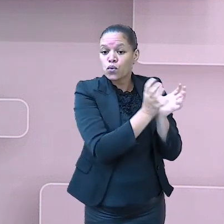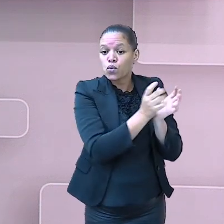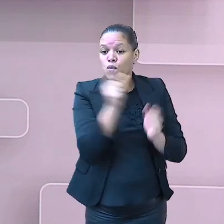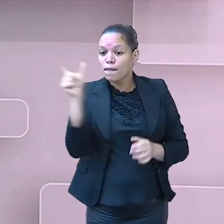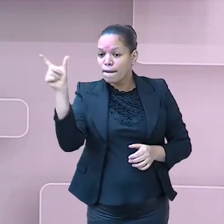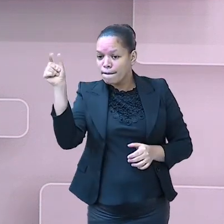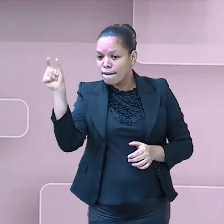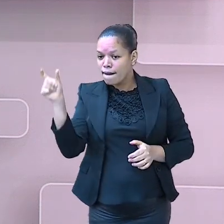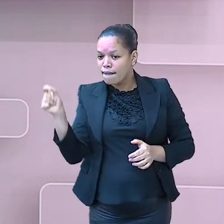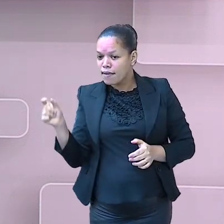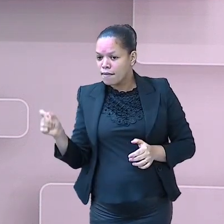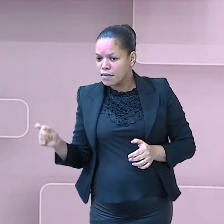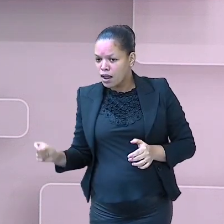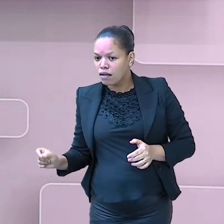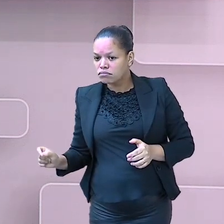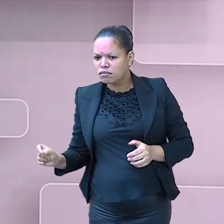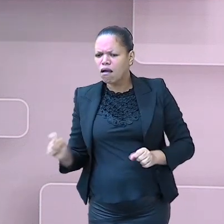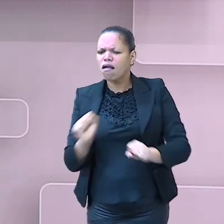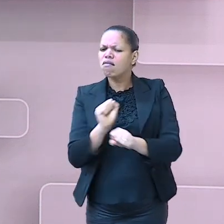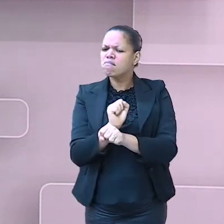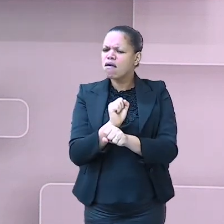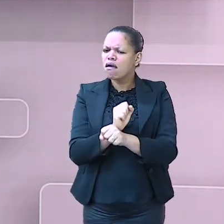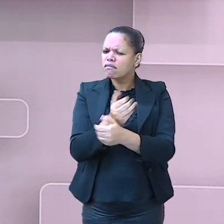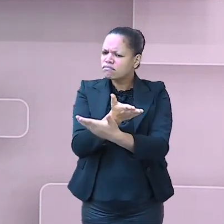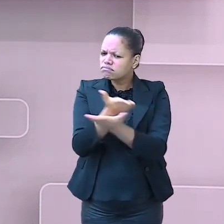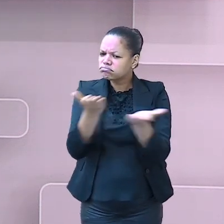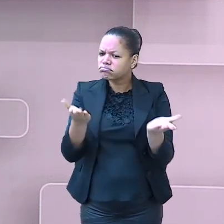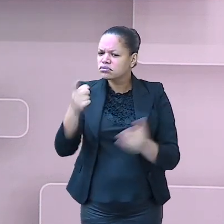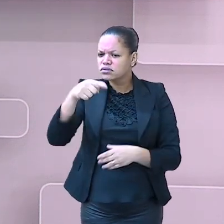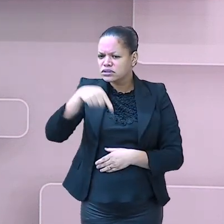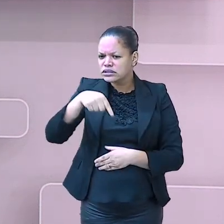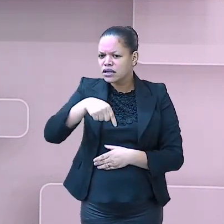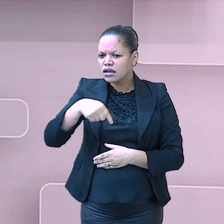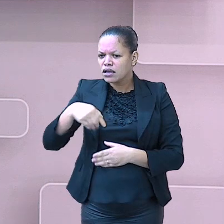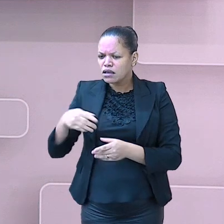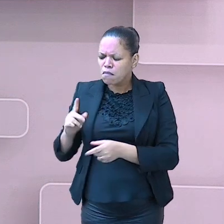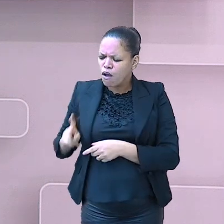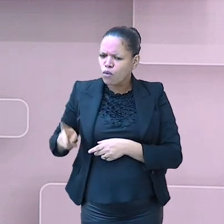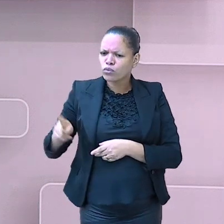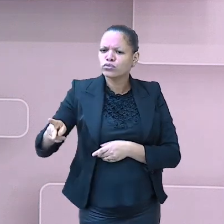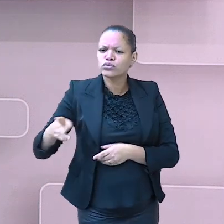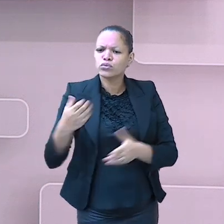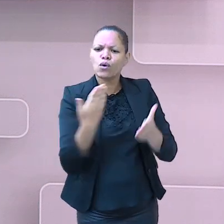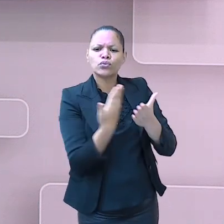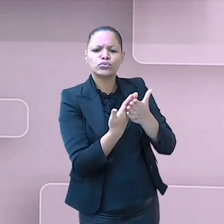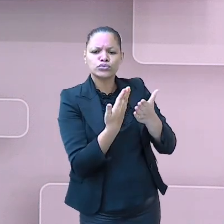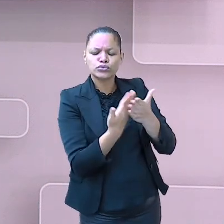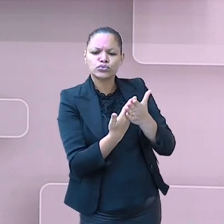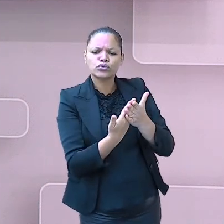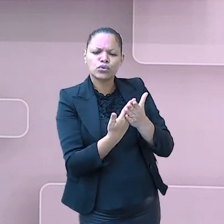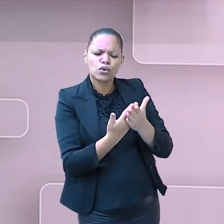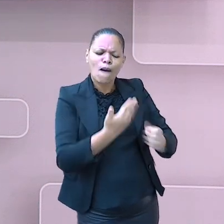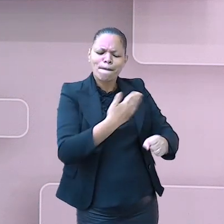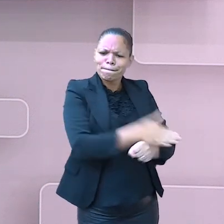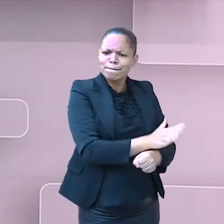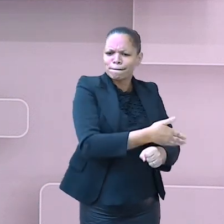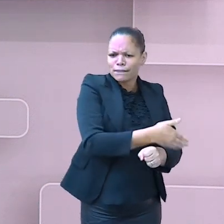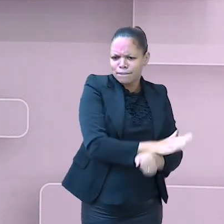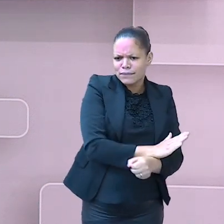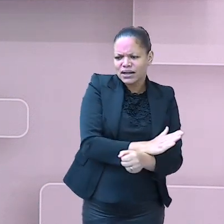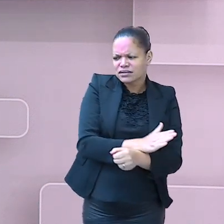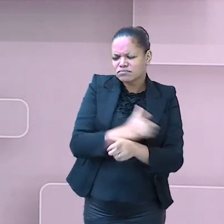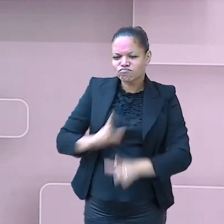aguardo vocês em uma próxima aula para continuar esse estudo, tá bom? E para acessar a nossa plataforma